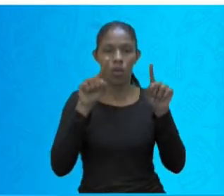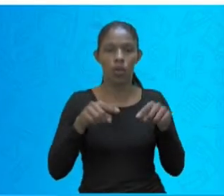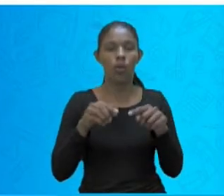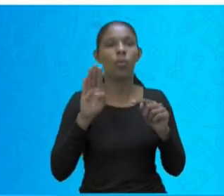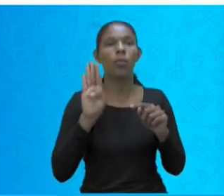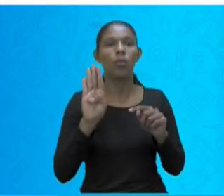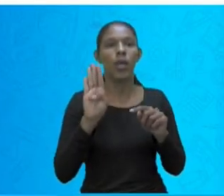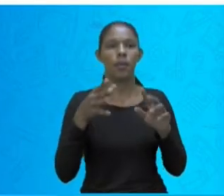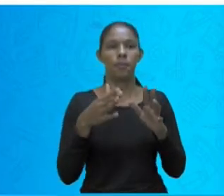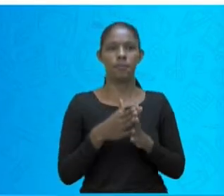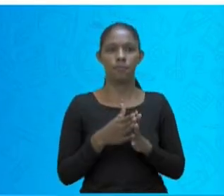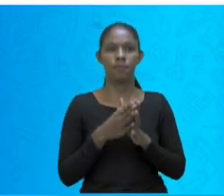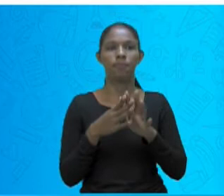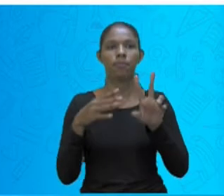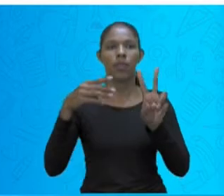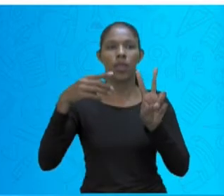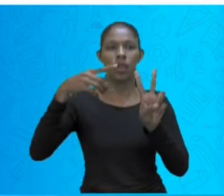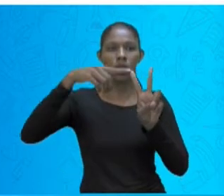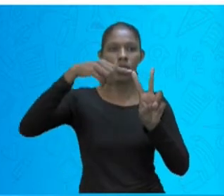cúbica de